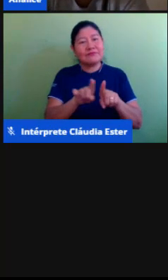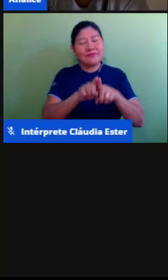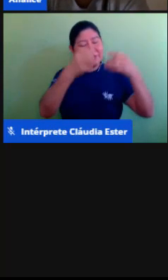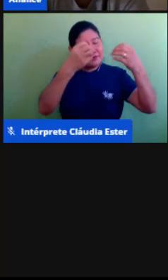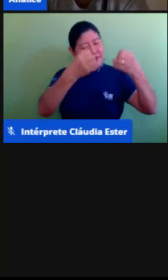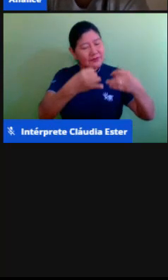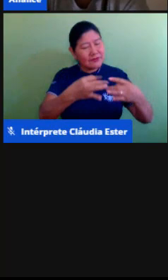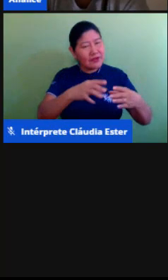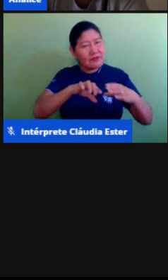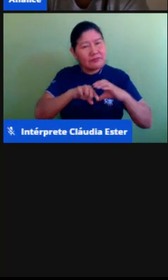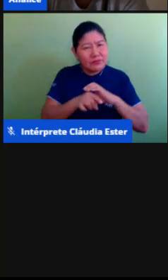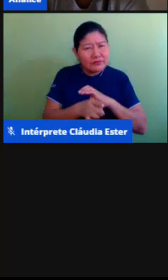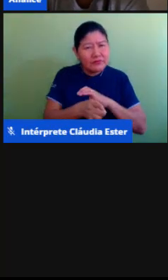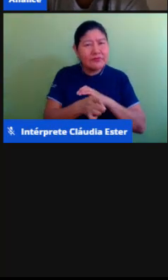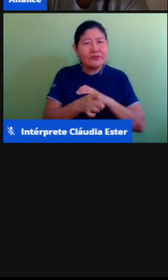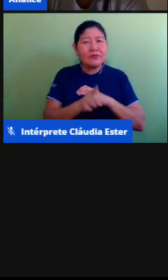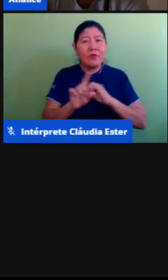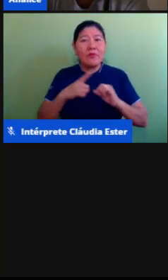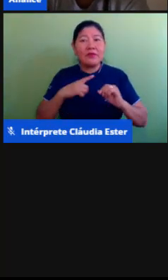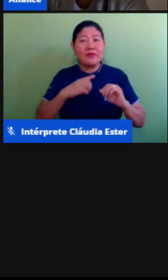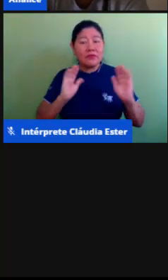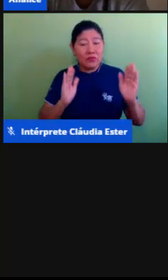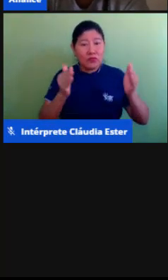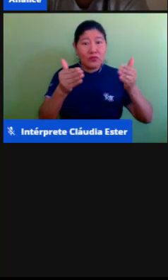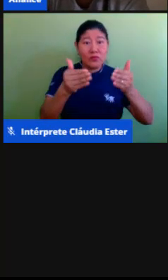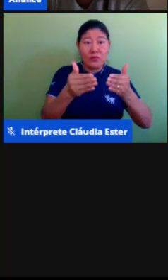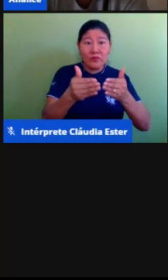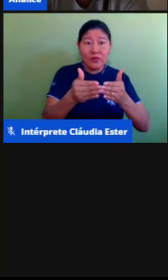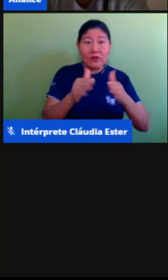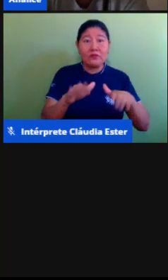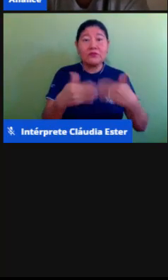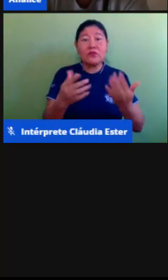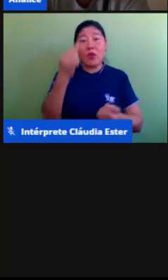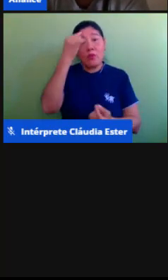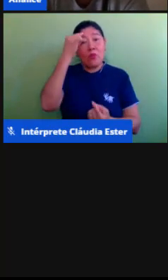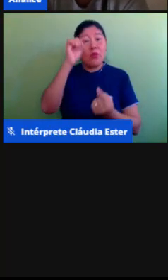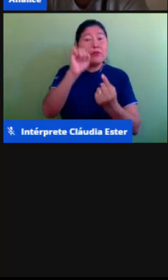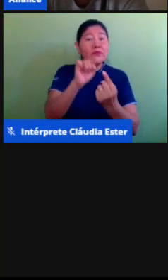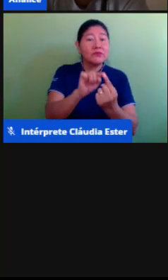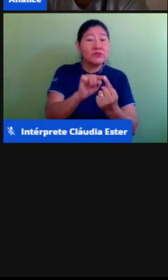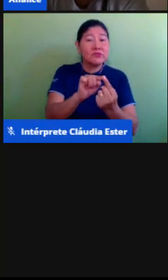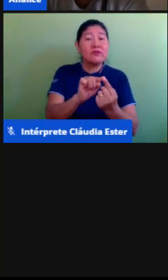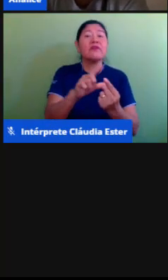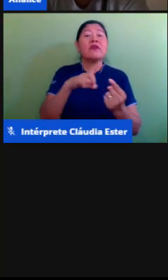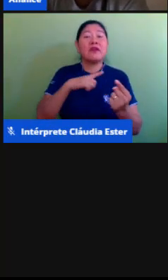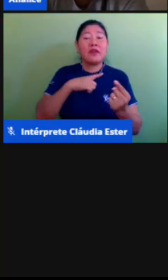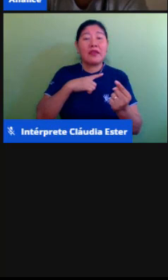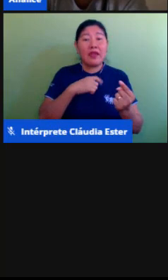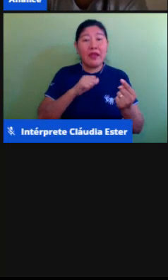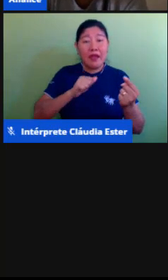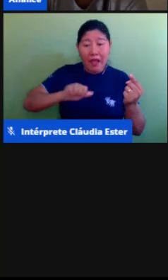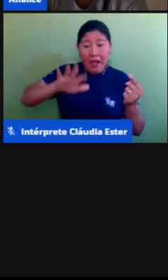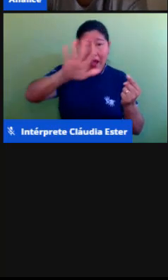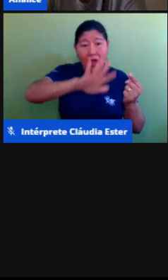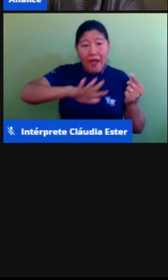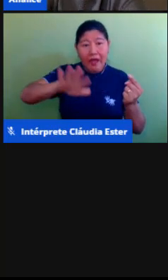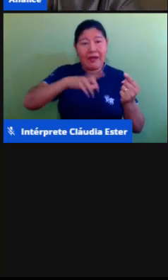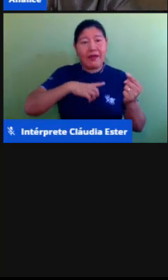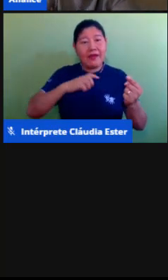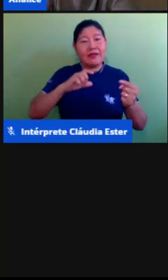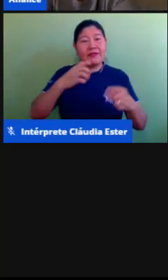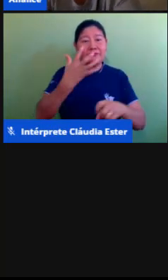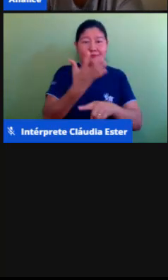em cima de qual conceito, né? Que é a paisagem para a geografia, né? Então, é dentro